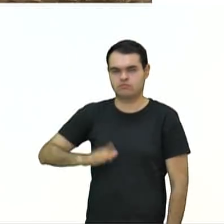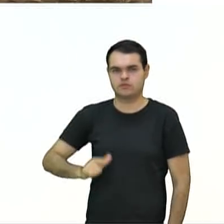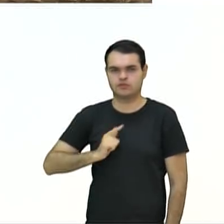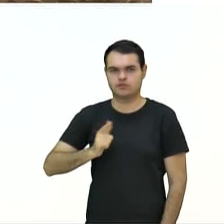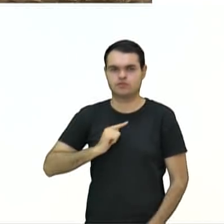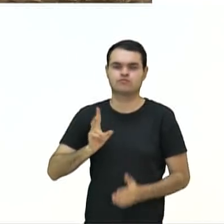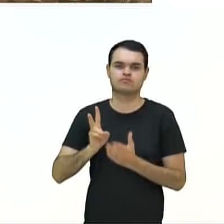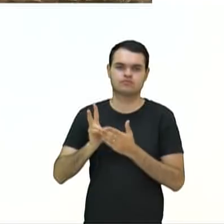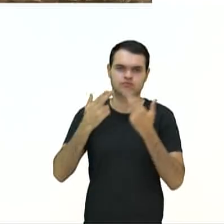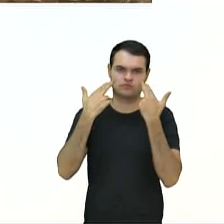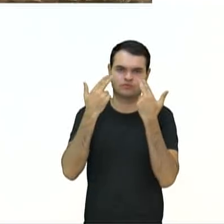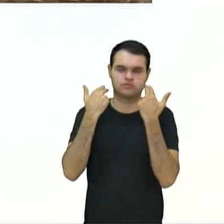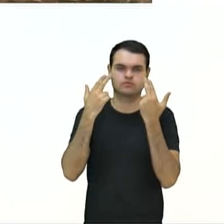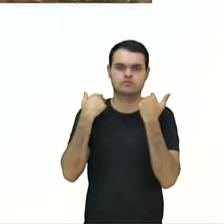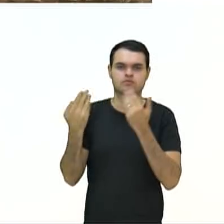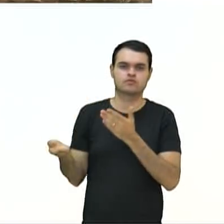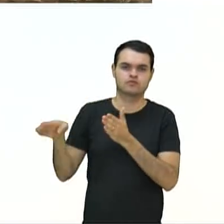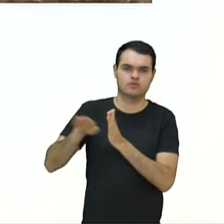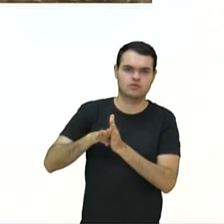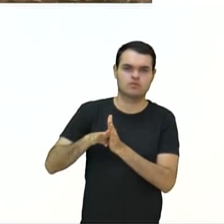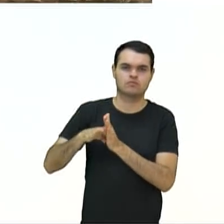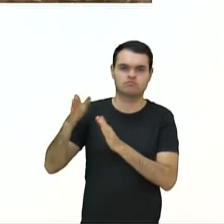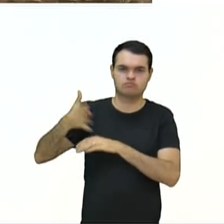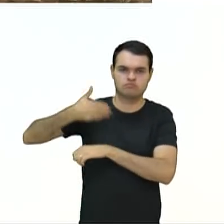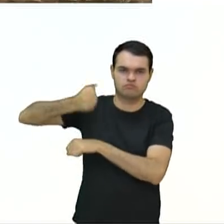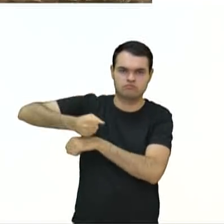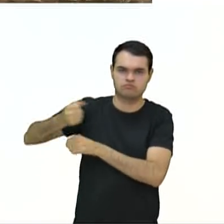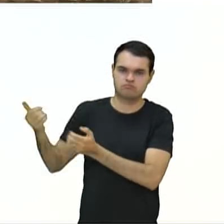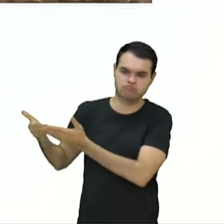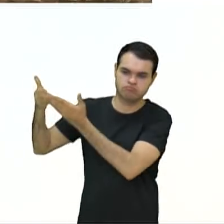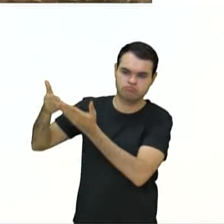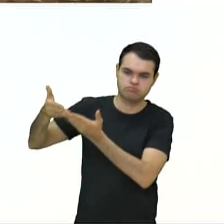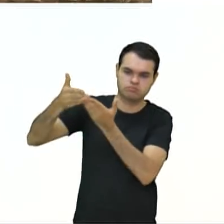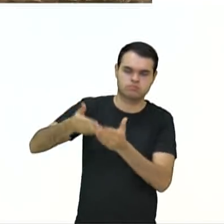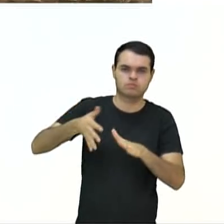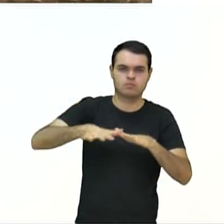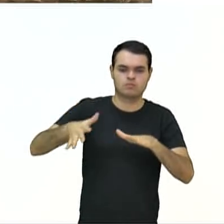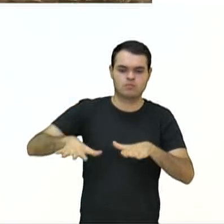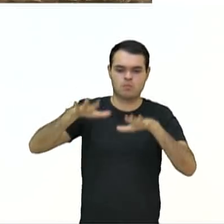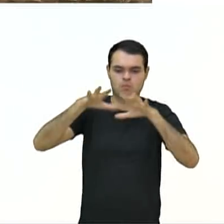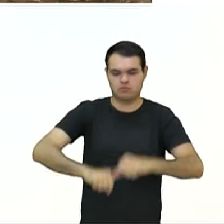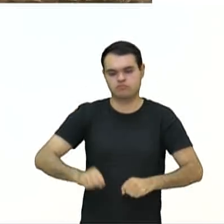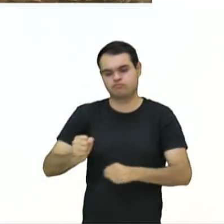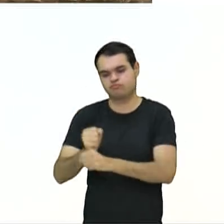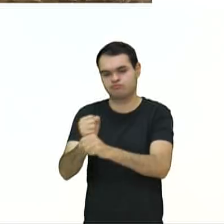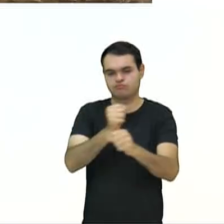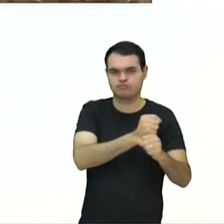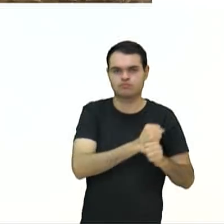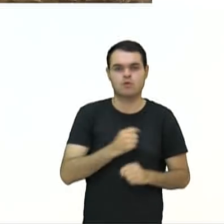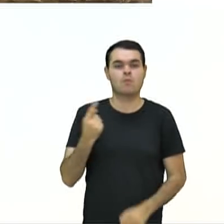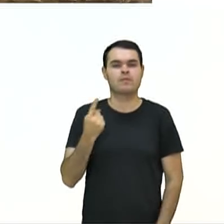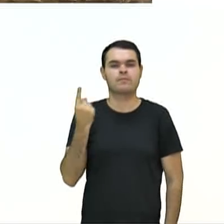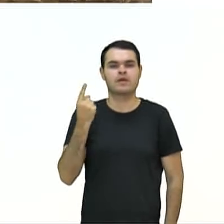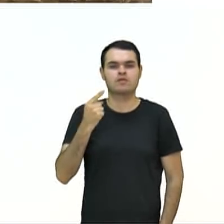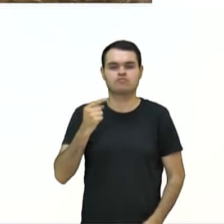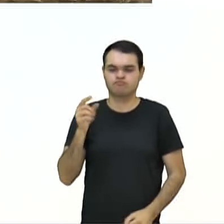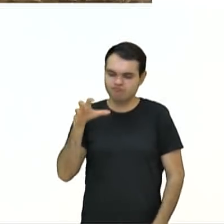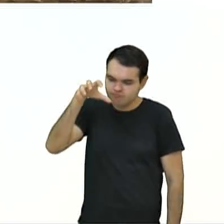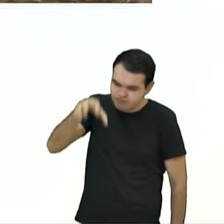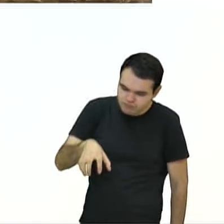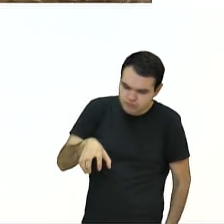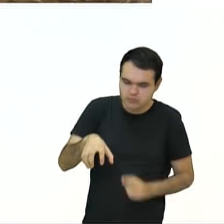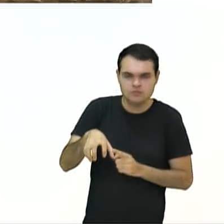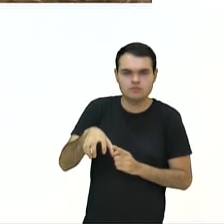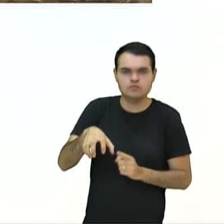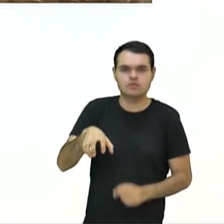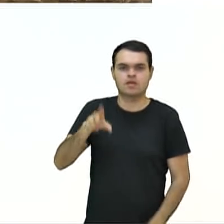os indígenas, a chegada dos colonizadores no litoral e o estabelecimento ali do primeiro núcleo, vamos dizer assim, que